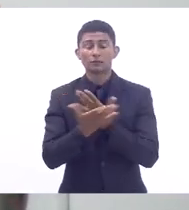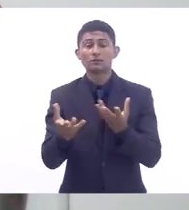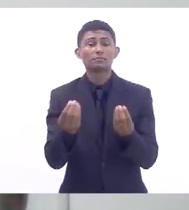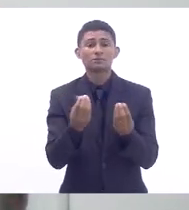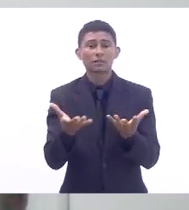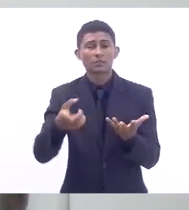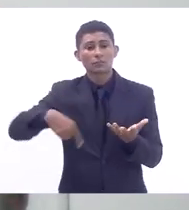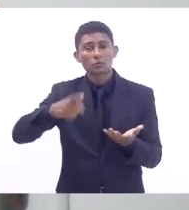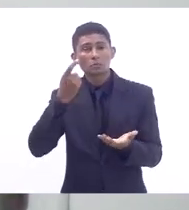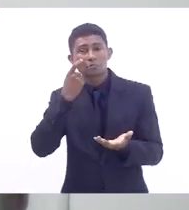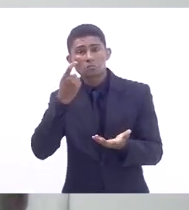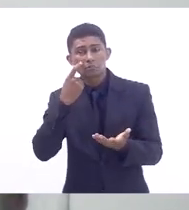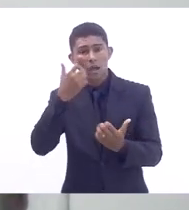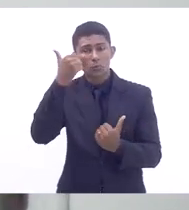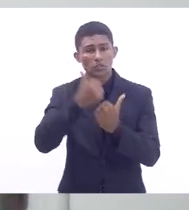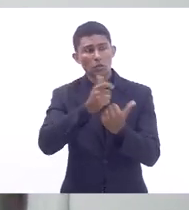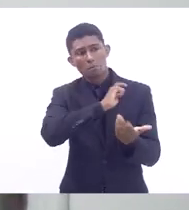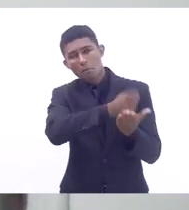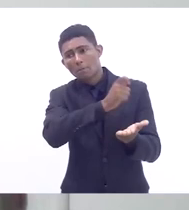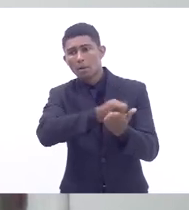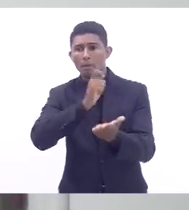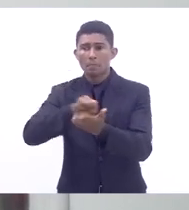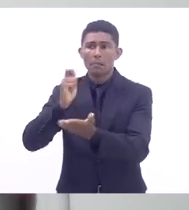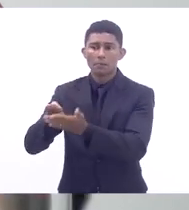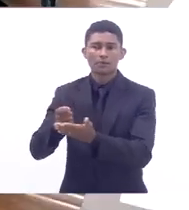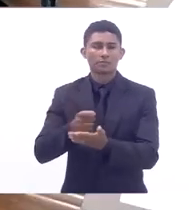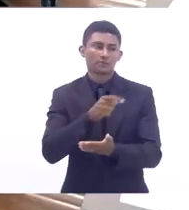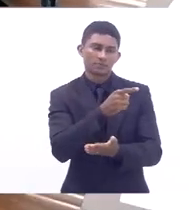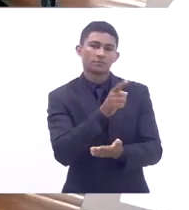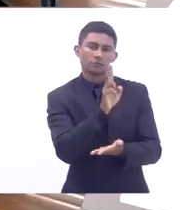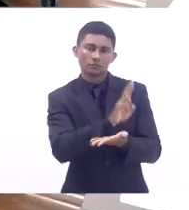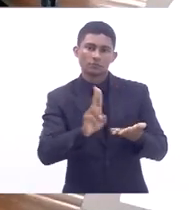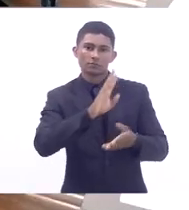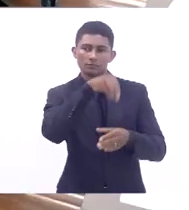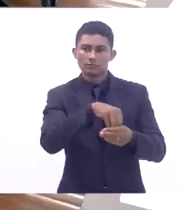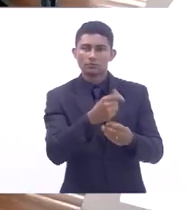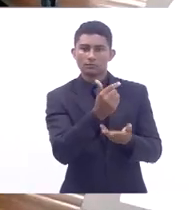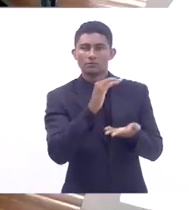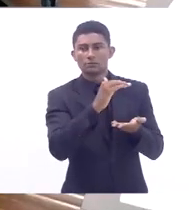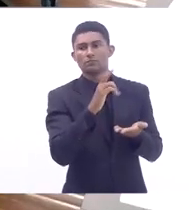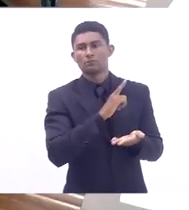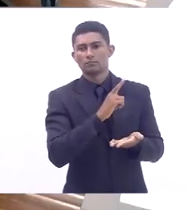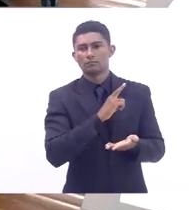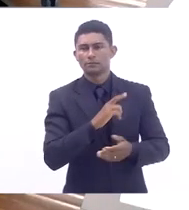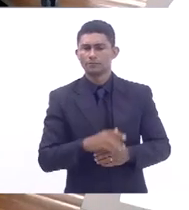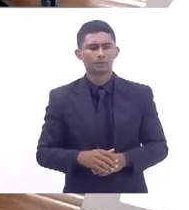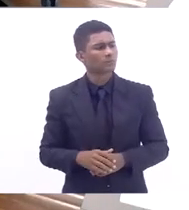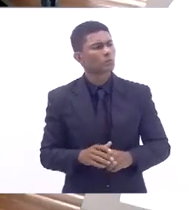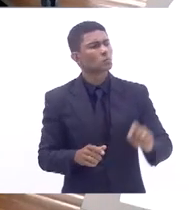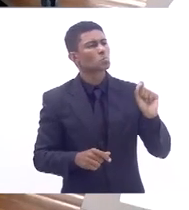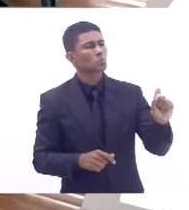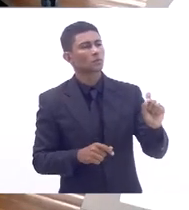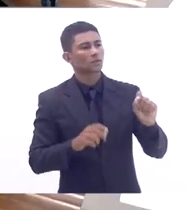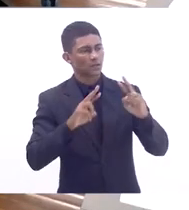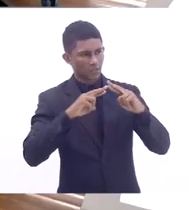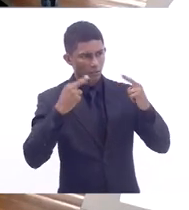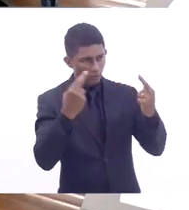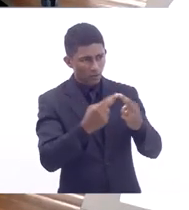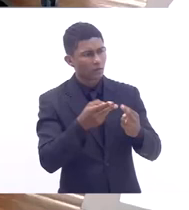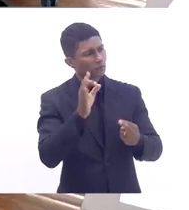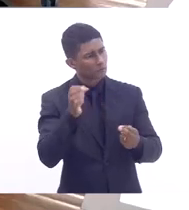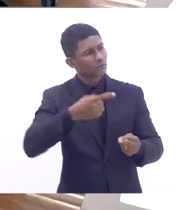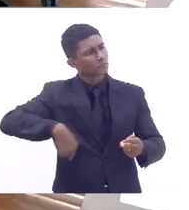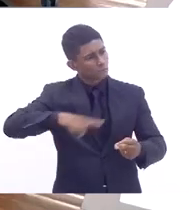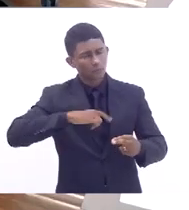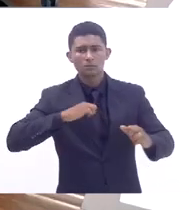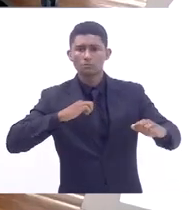consiga pagar esses auxílios aí com o dinheiro que a universidade tem a novidade a reunião é o nosso movimento nesse